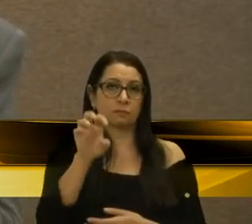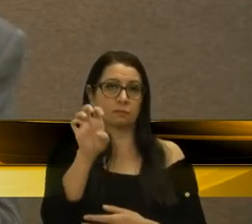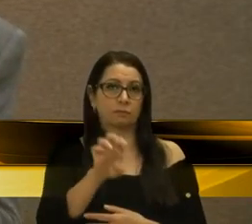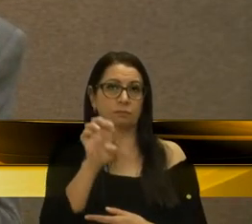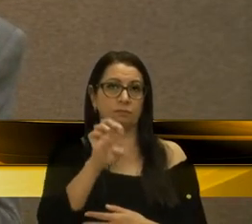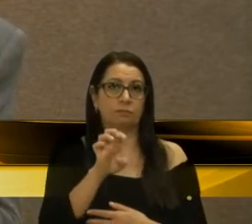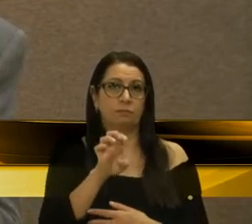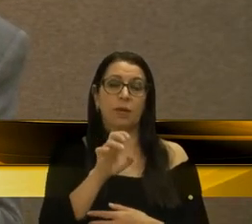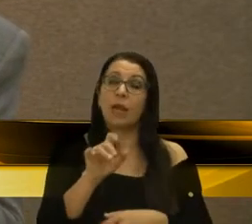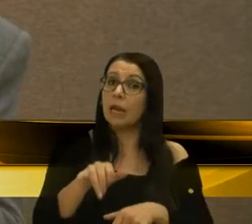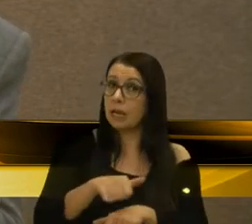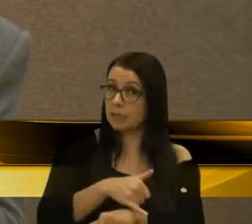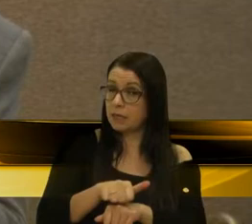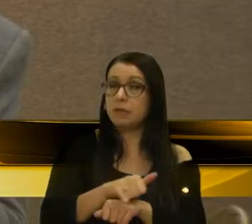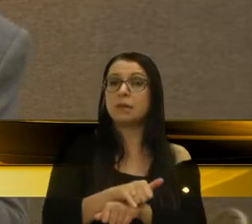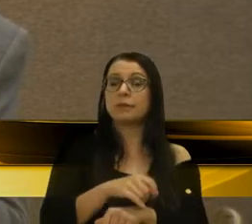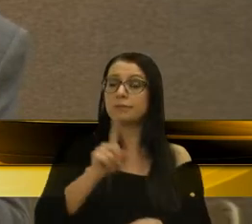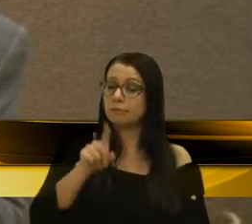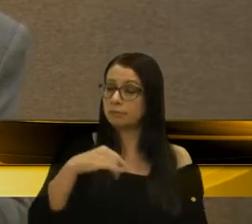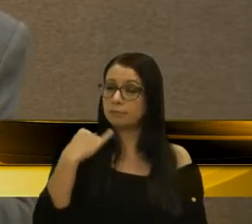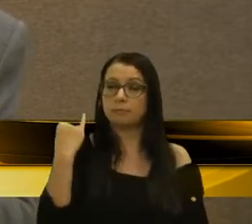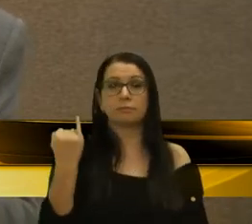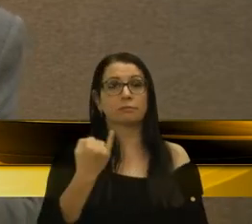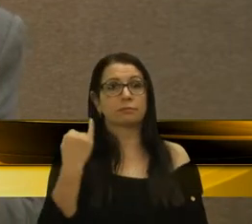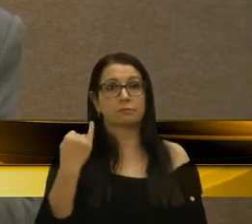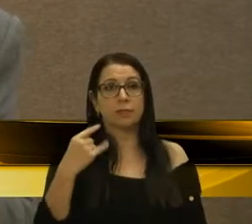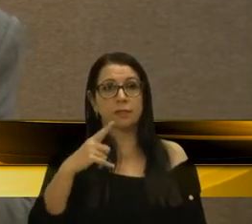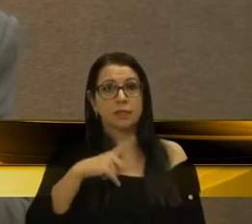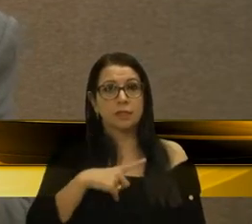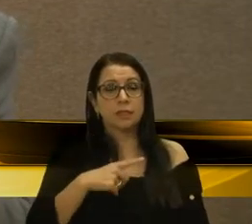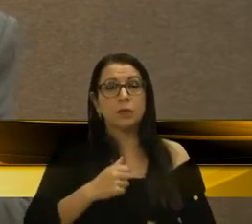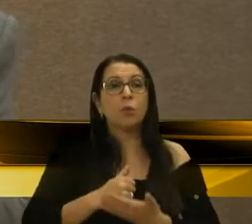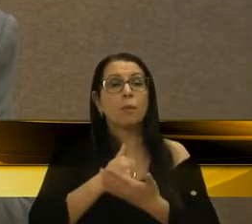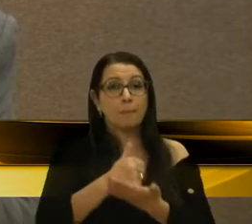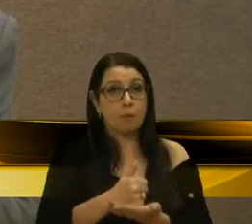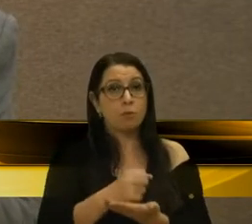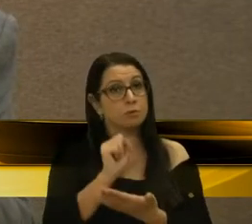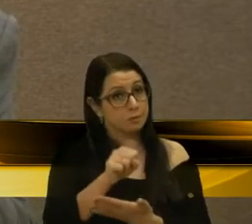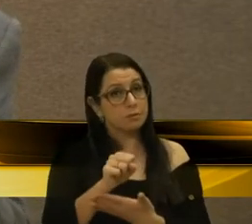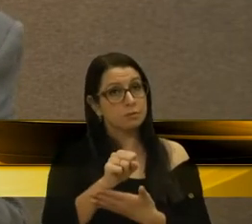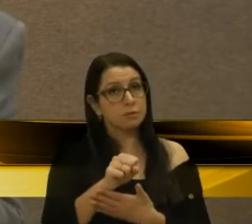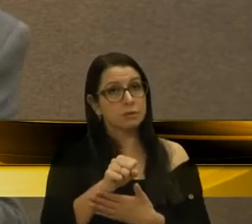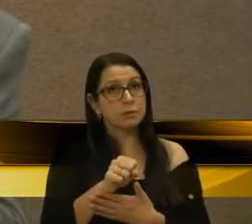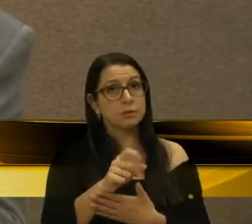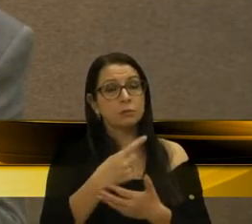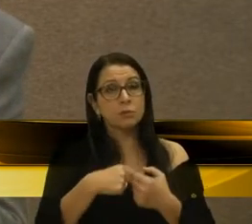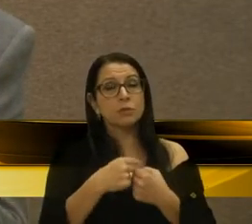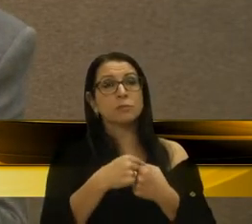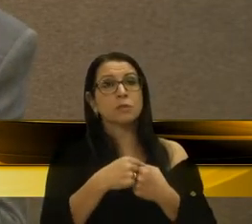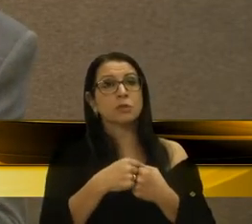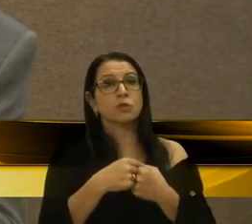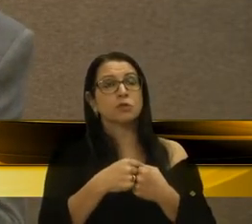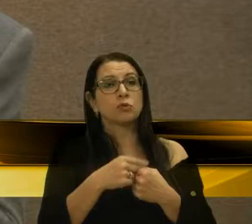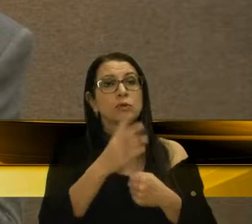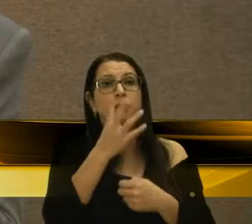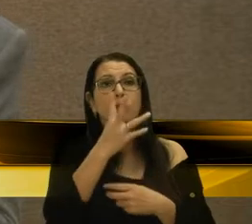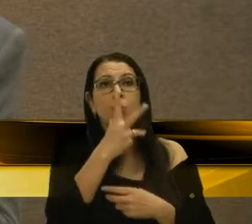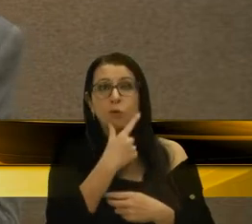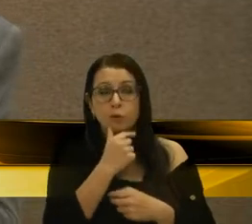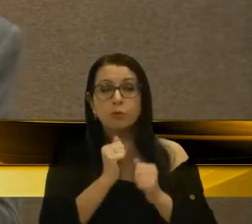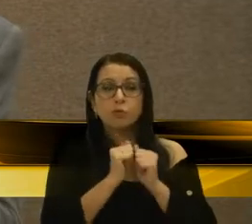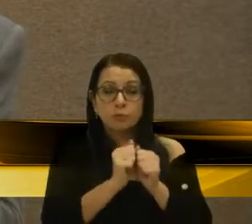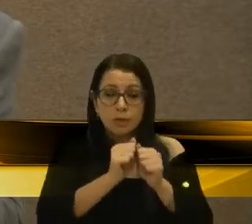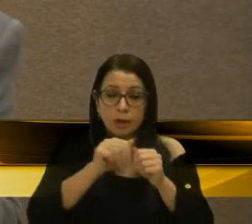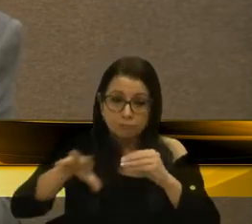Ele é estratégico, é importante, tem o nosso apoio, e eu acho que o município já vai tarde para se juntar a esse